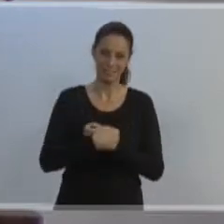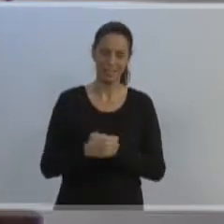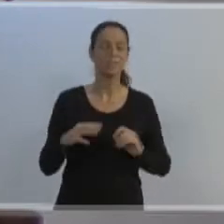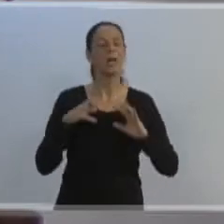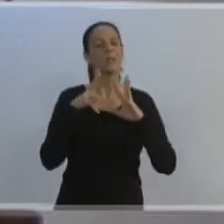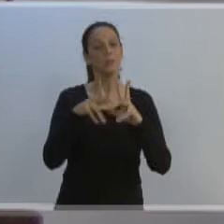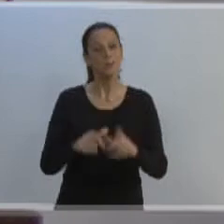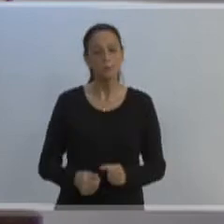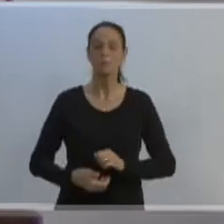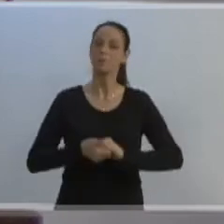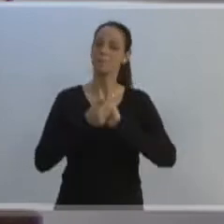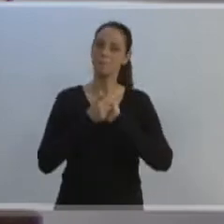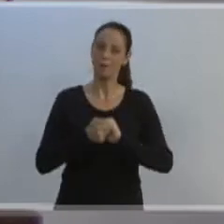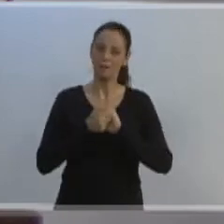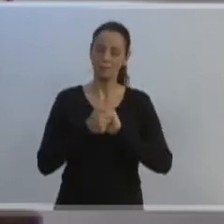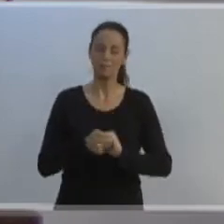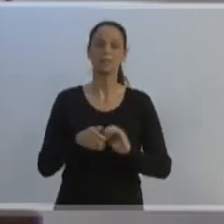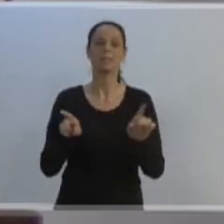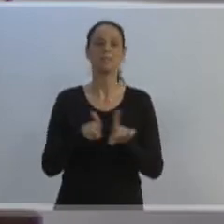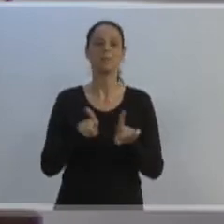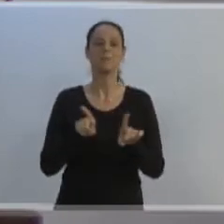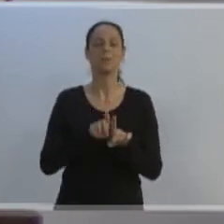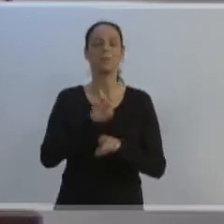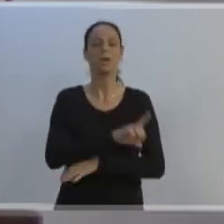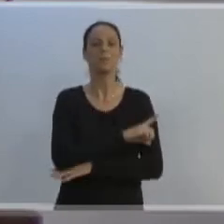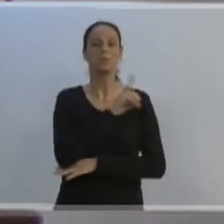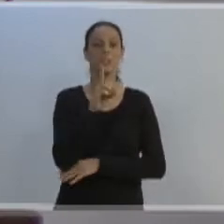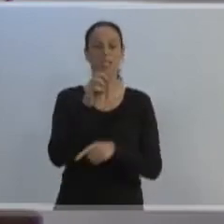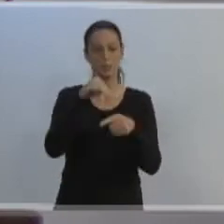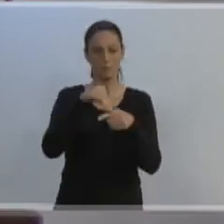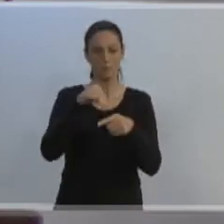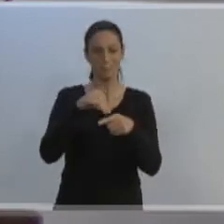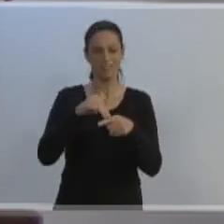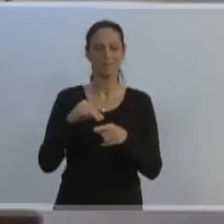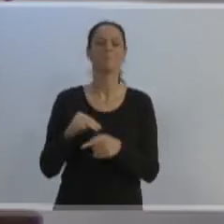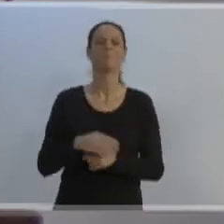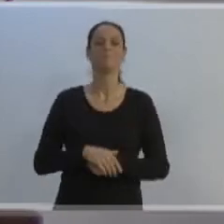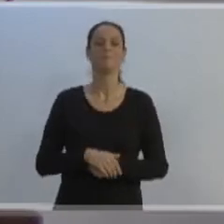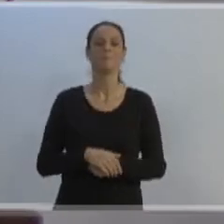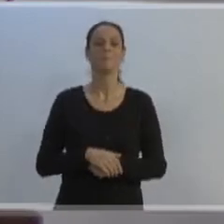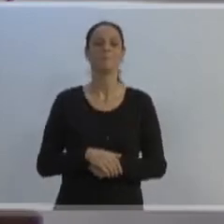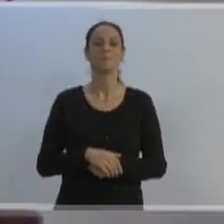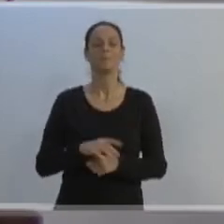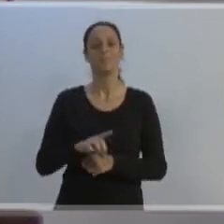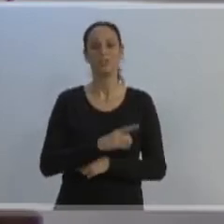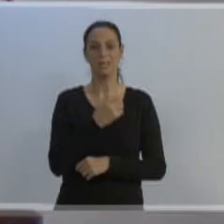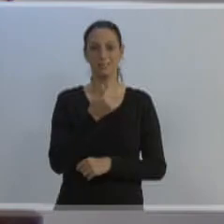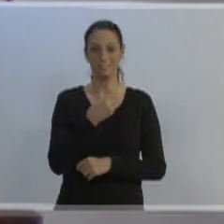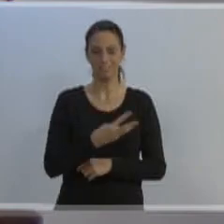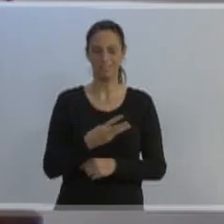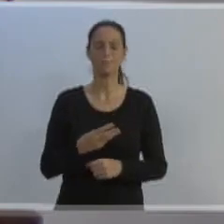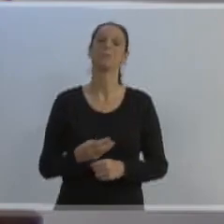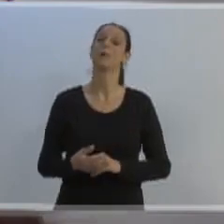para também pelo seu dia e se município que completa dia 13 também seu aniversário obrigado seu presidente